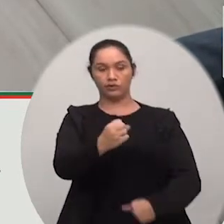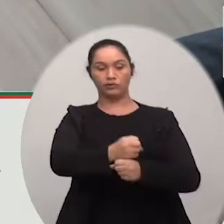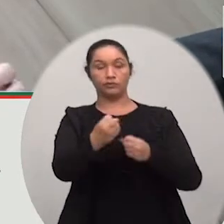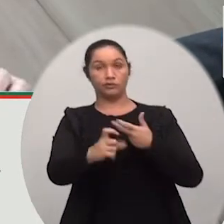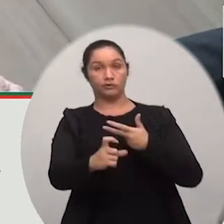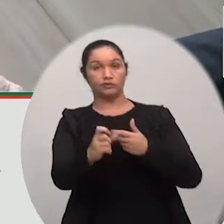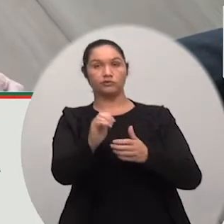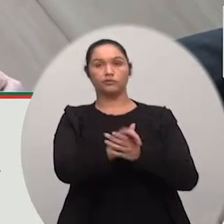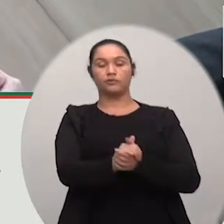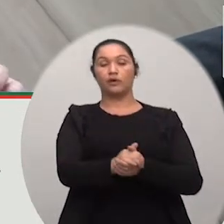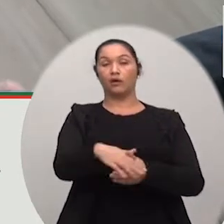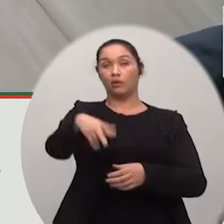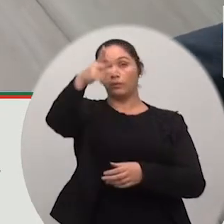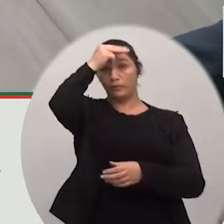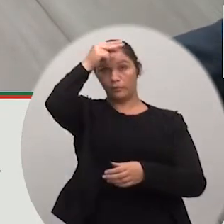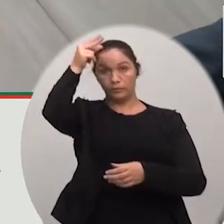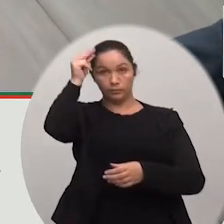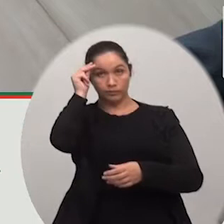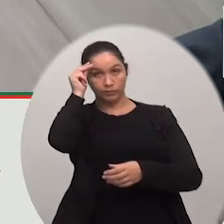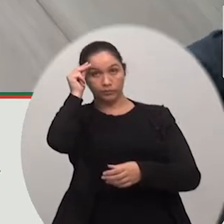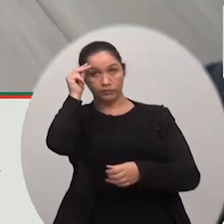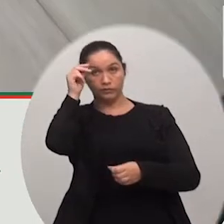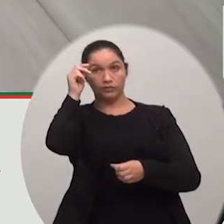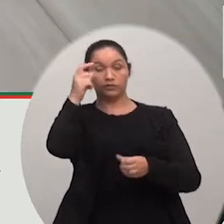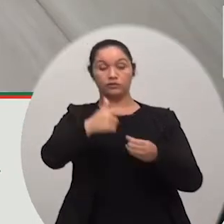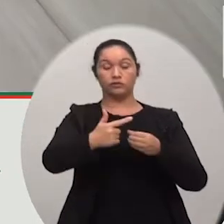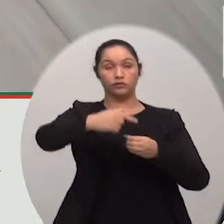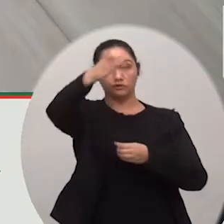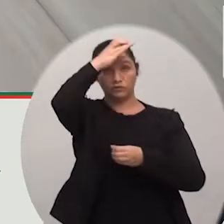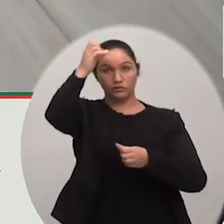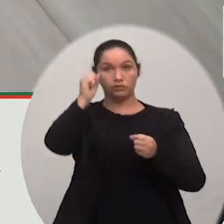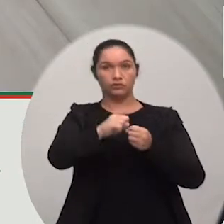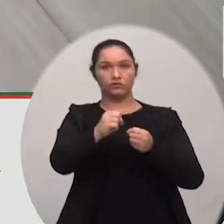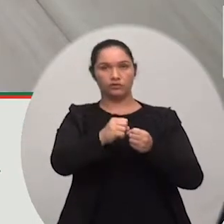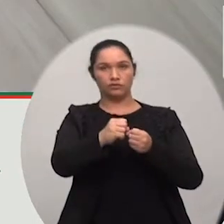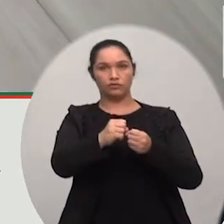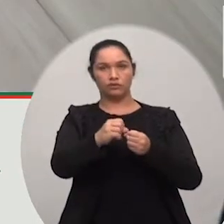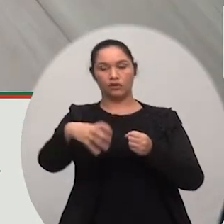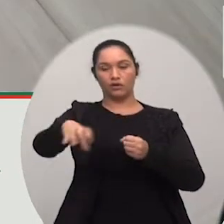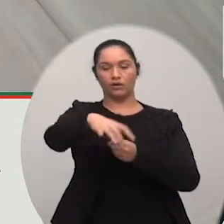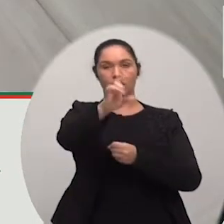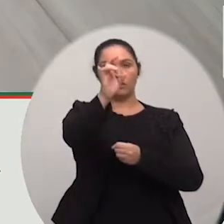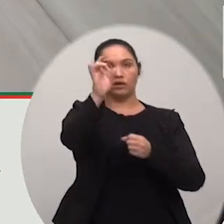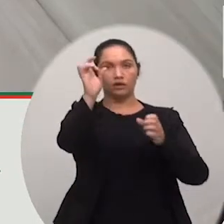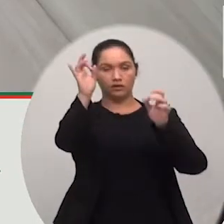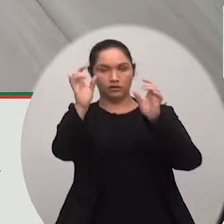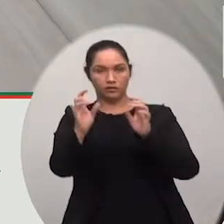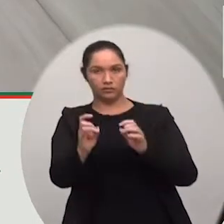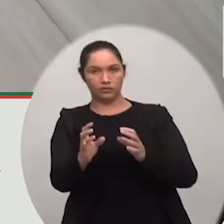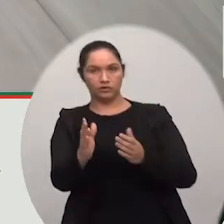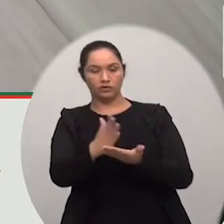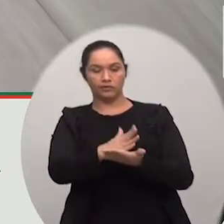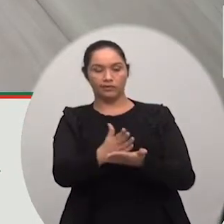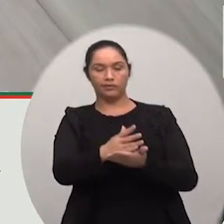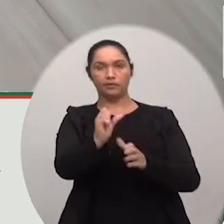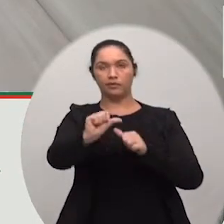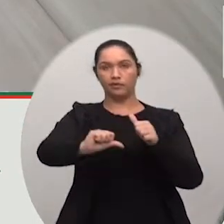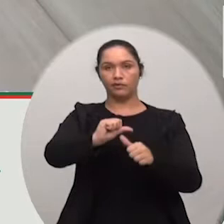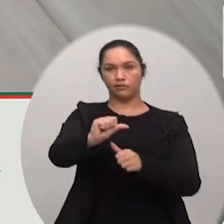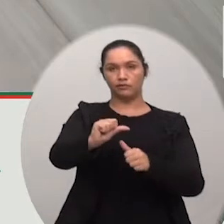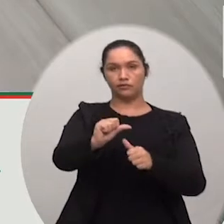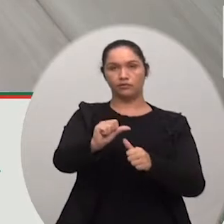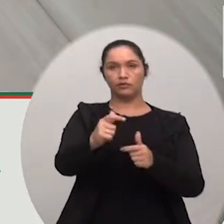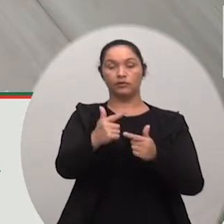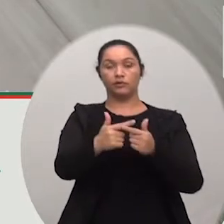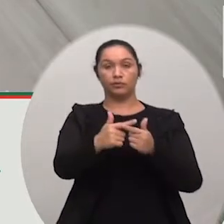PLC 034/18, proposto pelo prefeito municipal, que altera o zoneamento da área que especifique da outras providências. Tal medida autoriza a